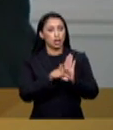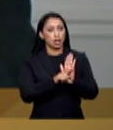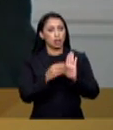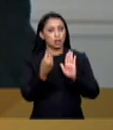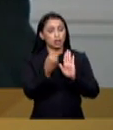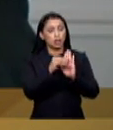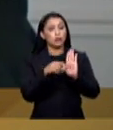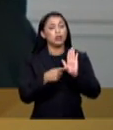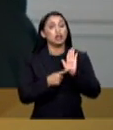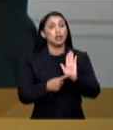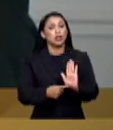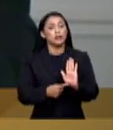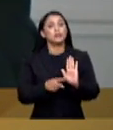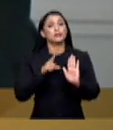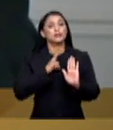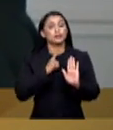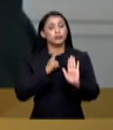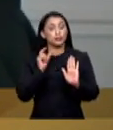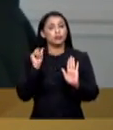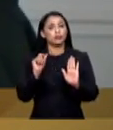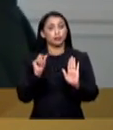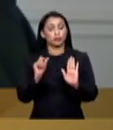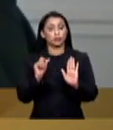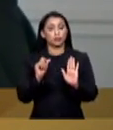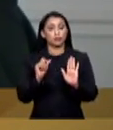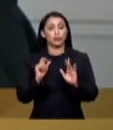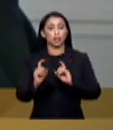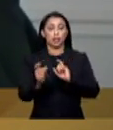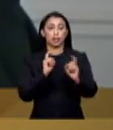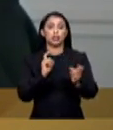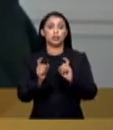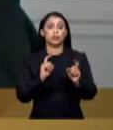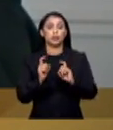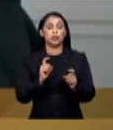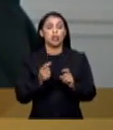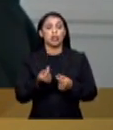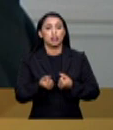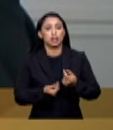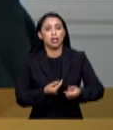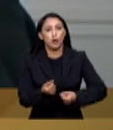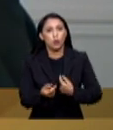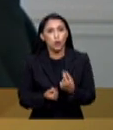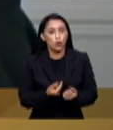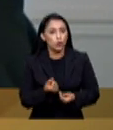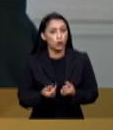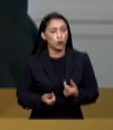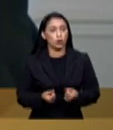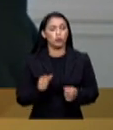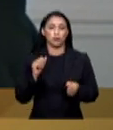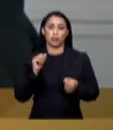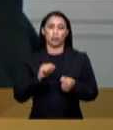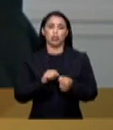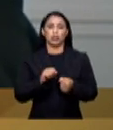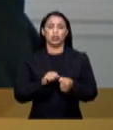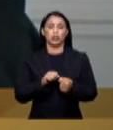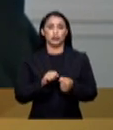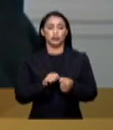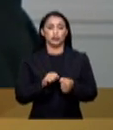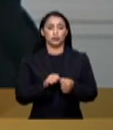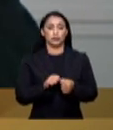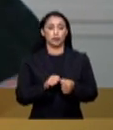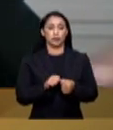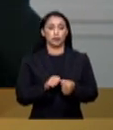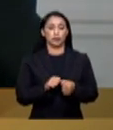desempenho visa garantir regular funcionamento e gestão de atividade econômica desempenhada por esses